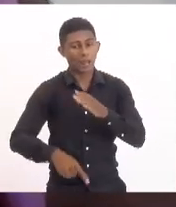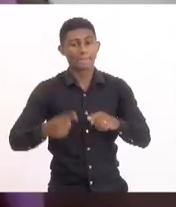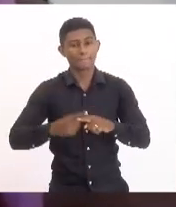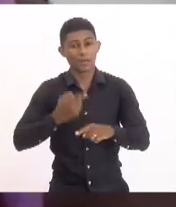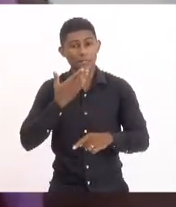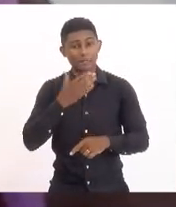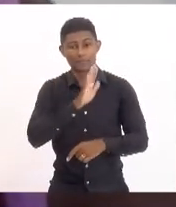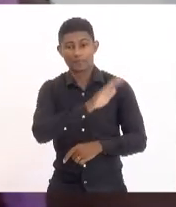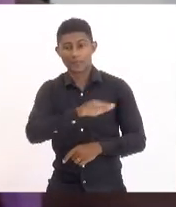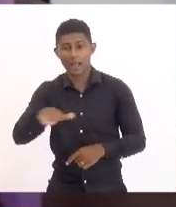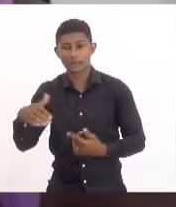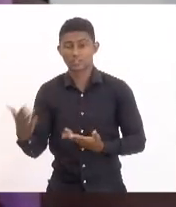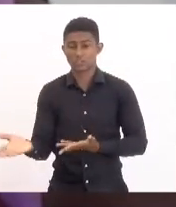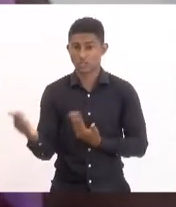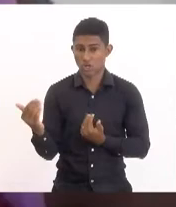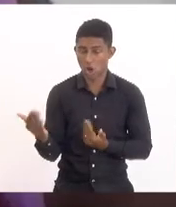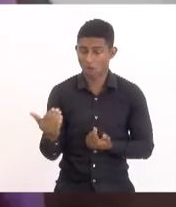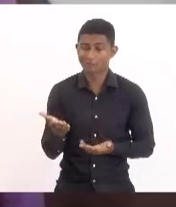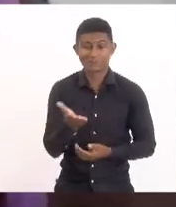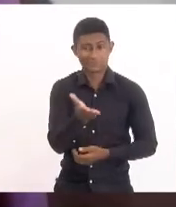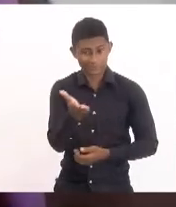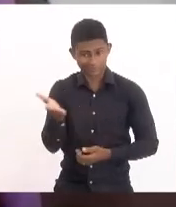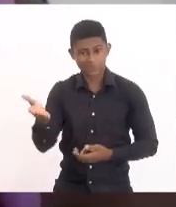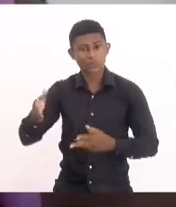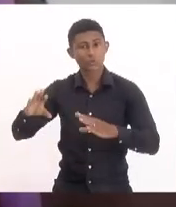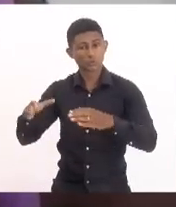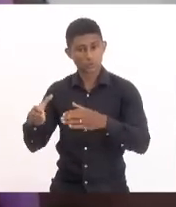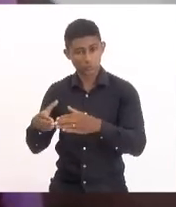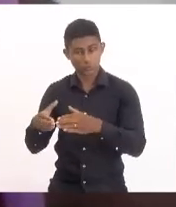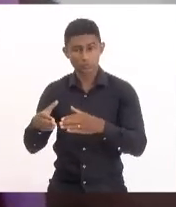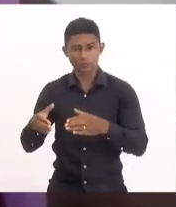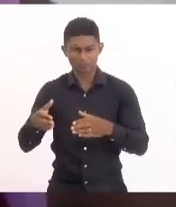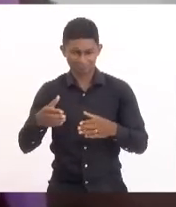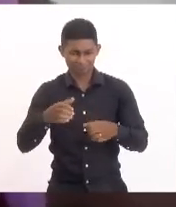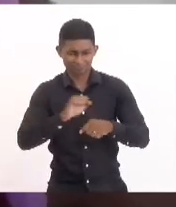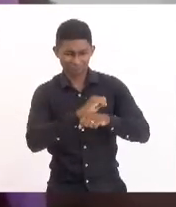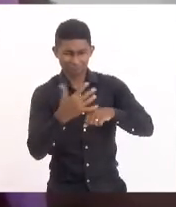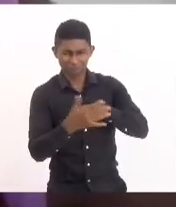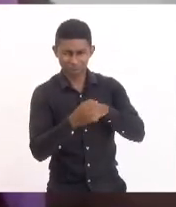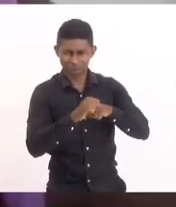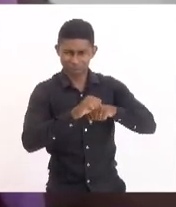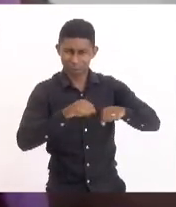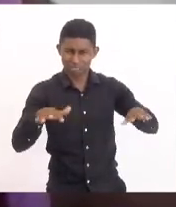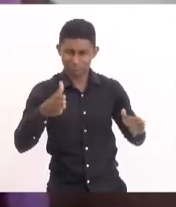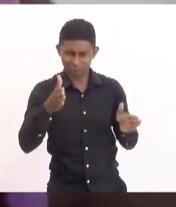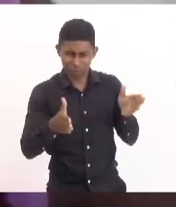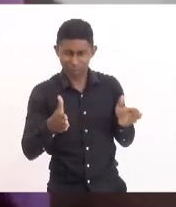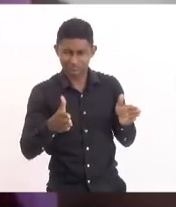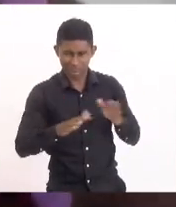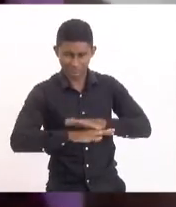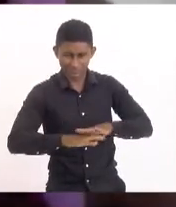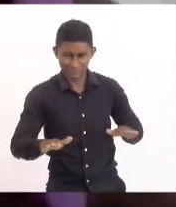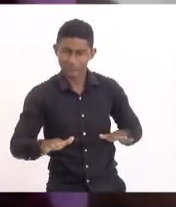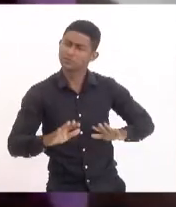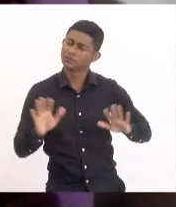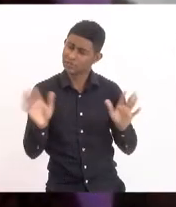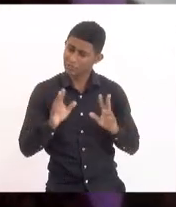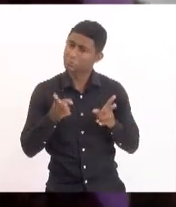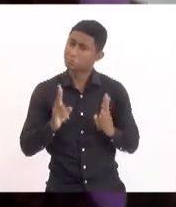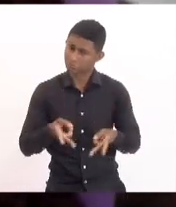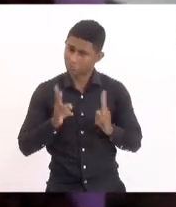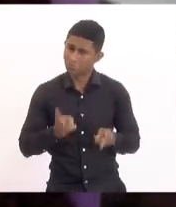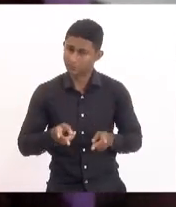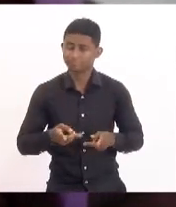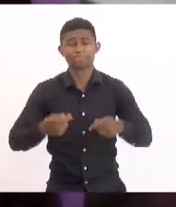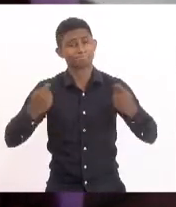de uma pandemia que a gente, infelizmente, não saiu dela e que carece de um debate, não só por conta do teor,